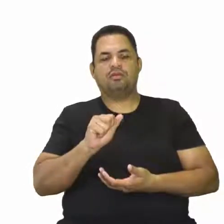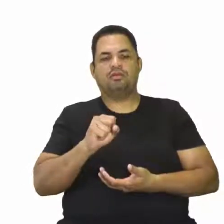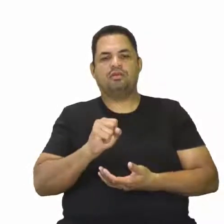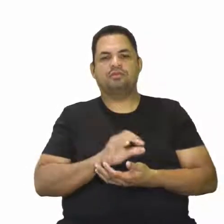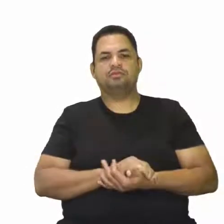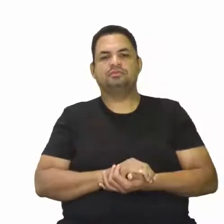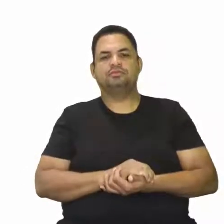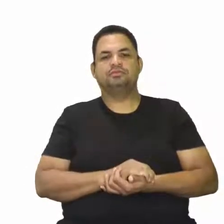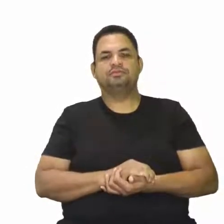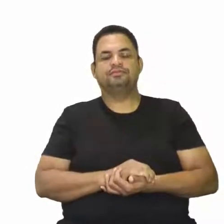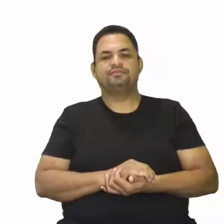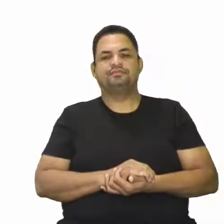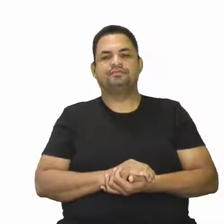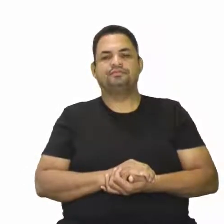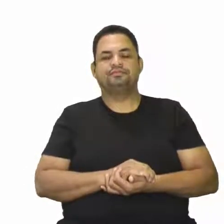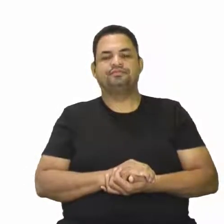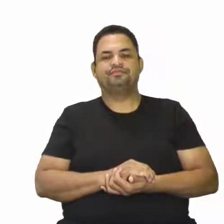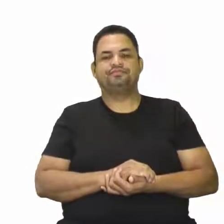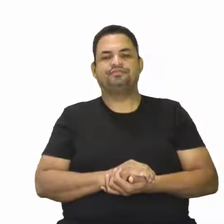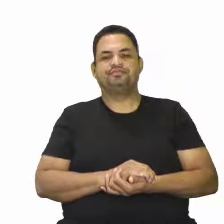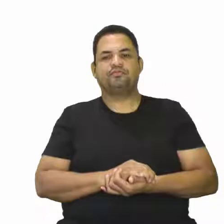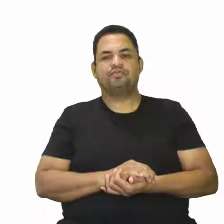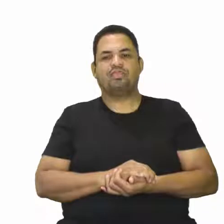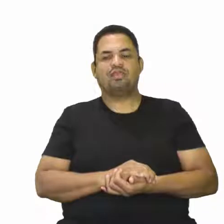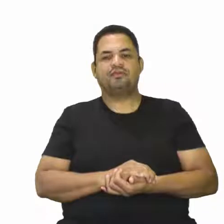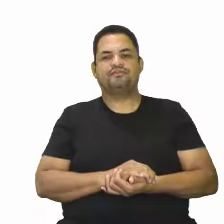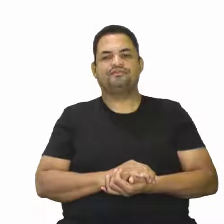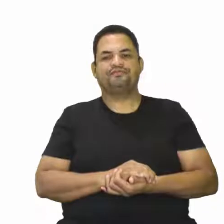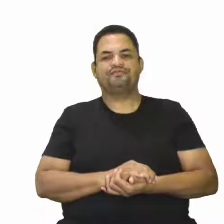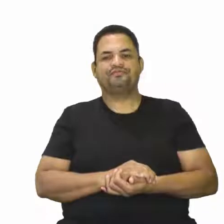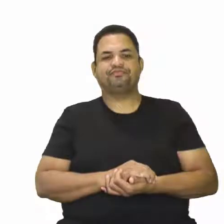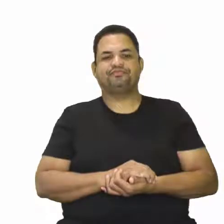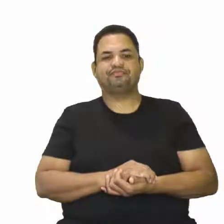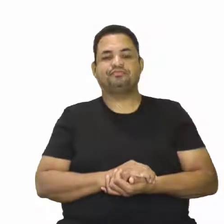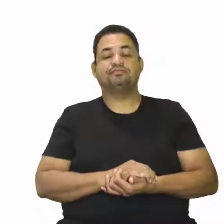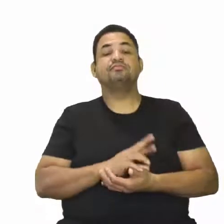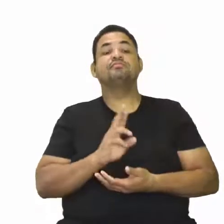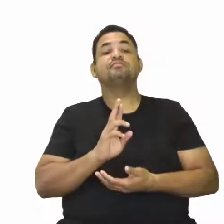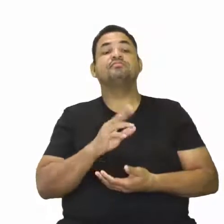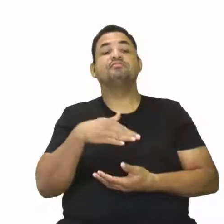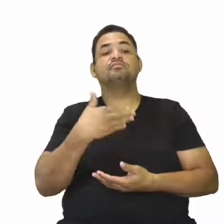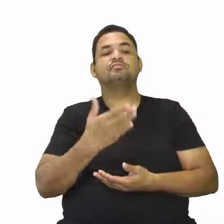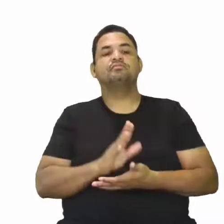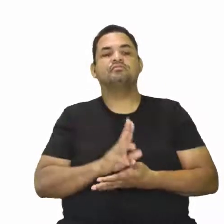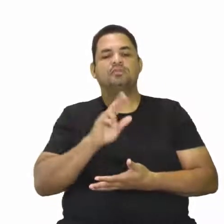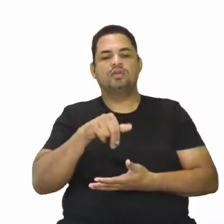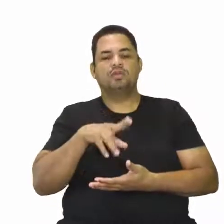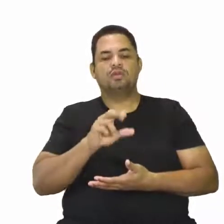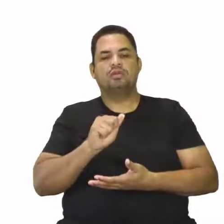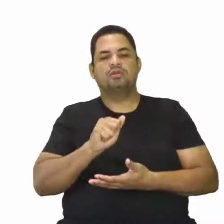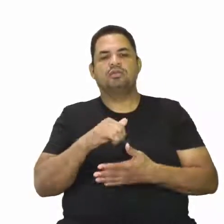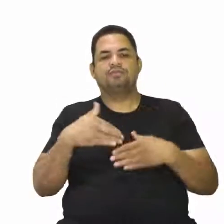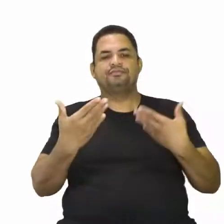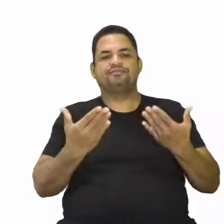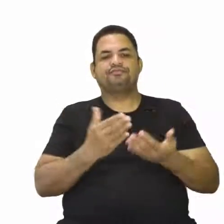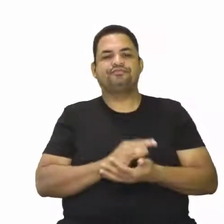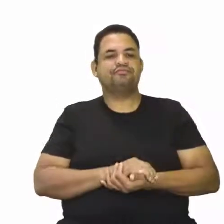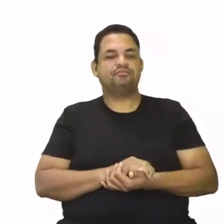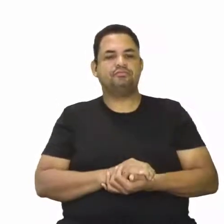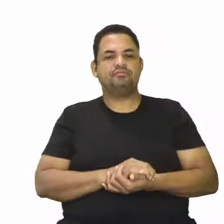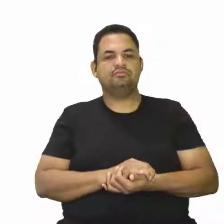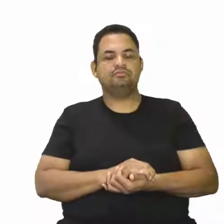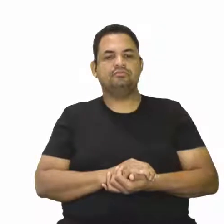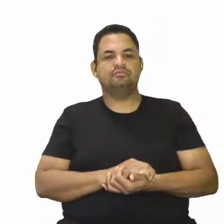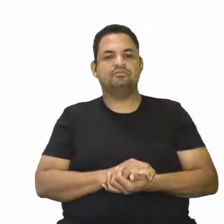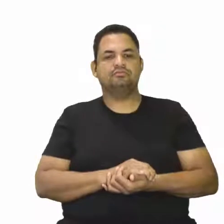jamás, já não, nem sequer. Quem são elas? Nunca, jamás, nunca,